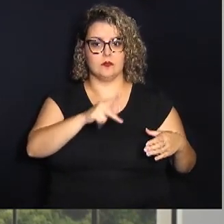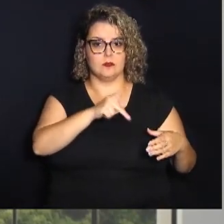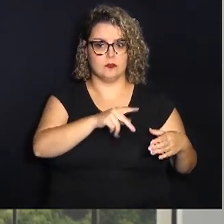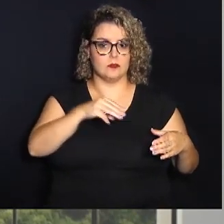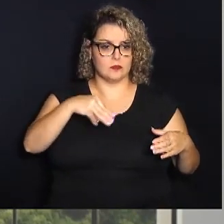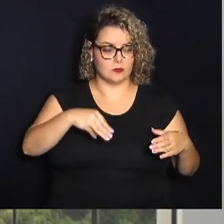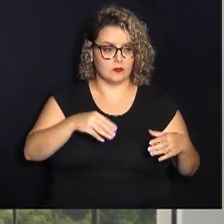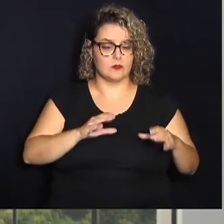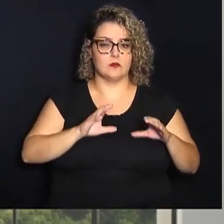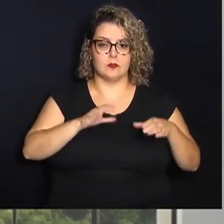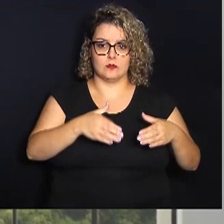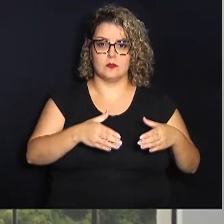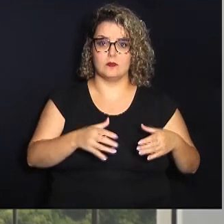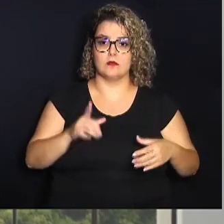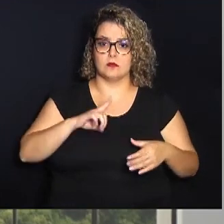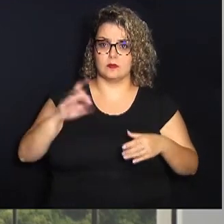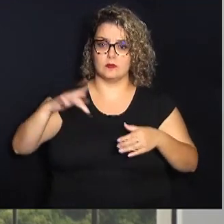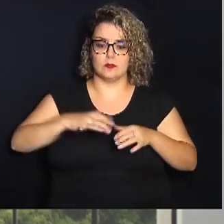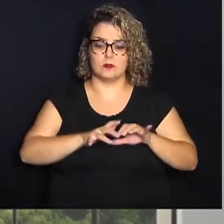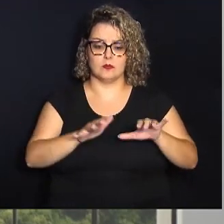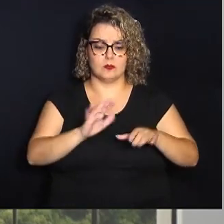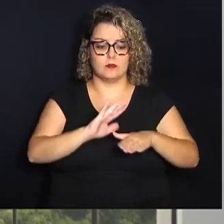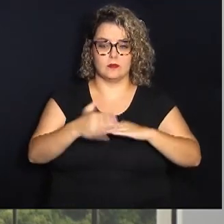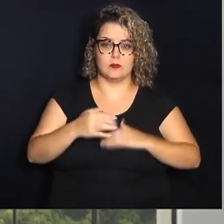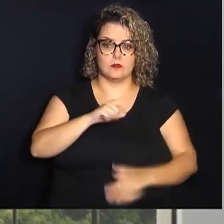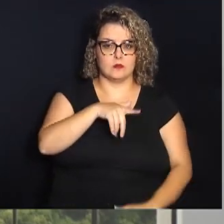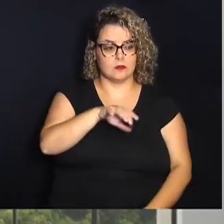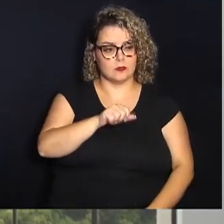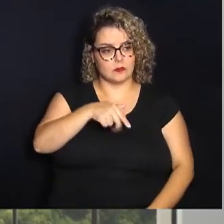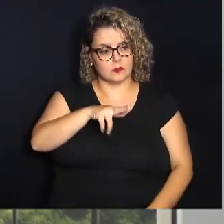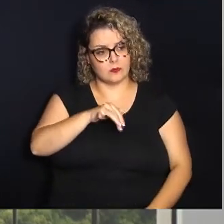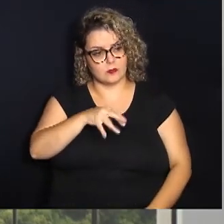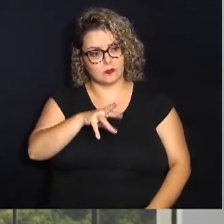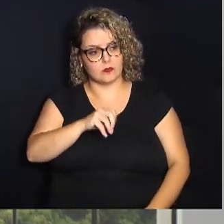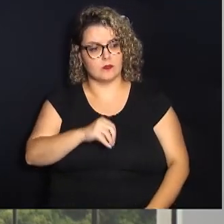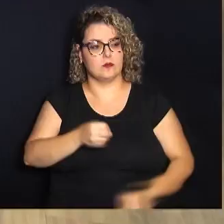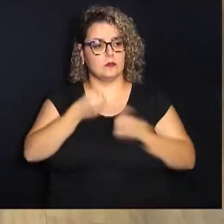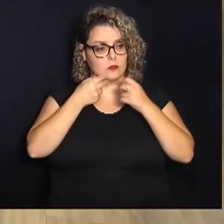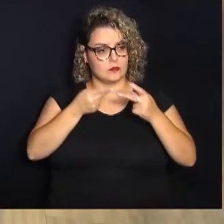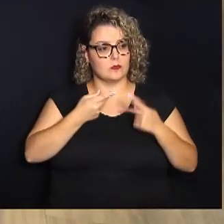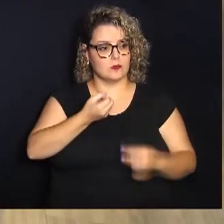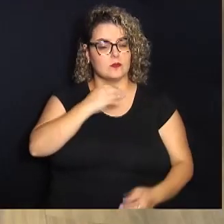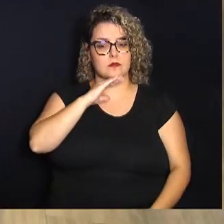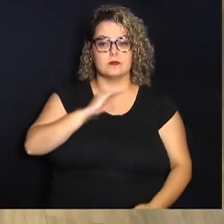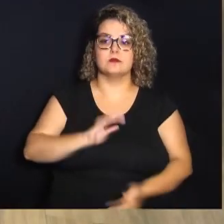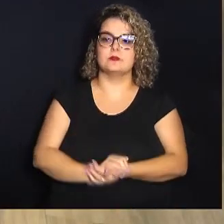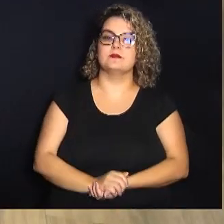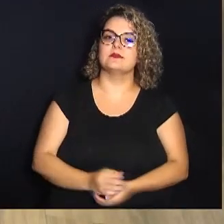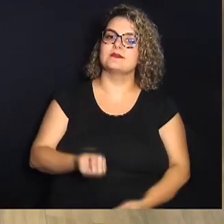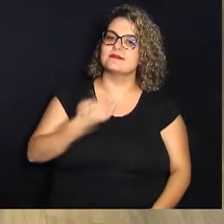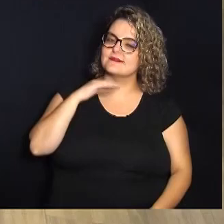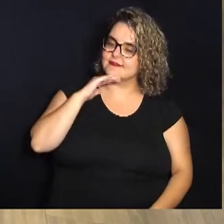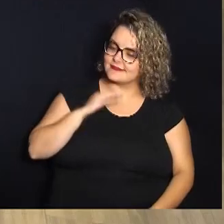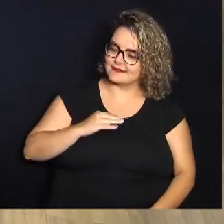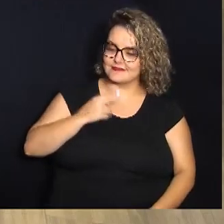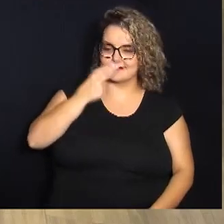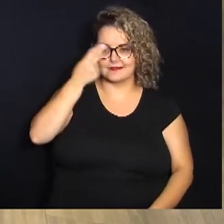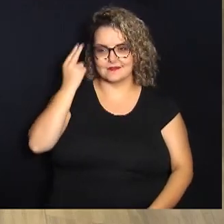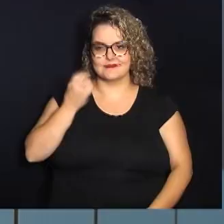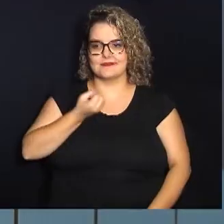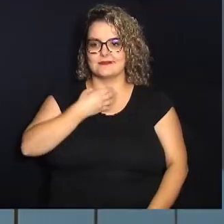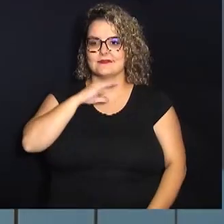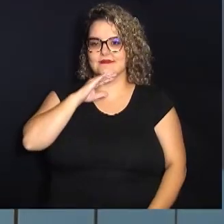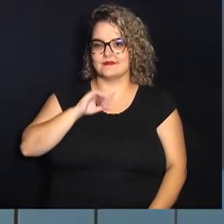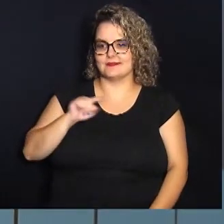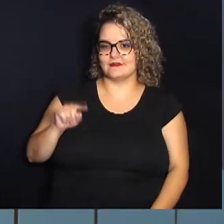documento, focos de dengue lá no bairro São Quirino. Seja bem-vinda e boa tarde, vereadora. Boa tarde, Gabriel. Boa tarde ao vereador José Carlos.